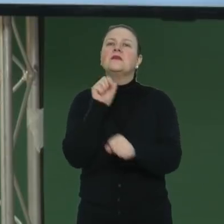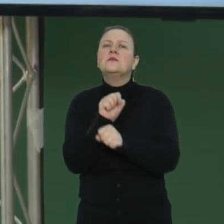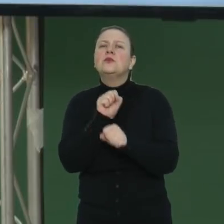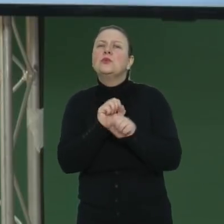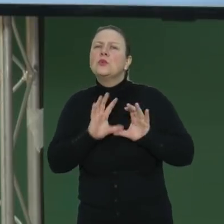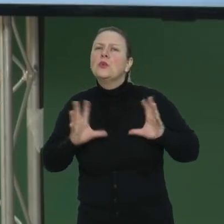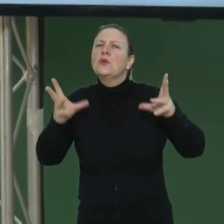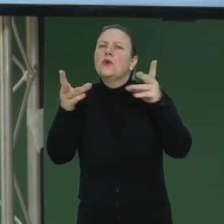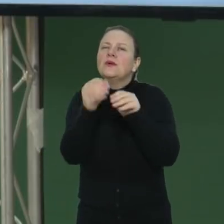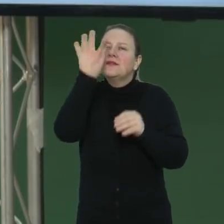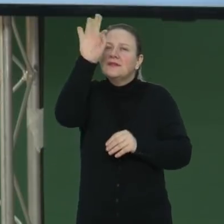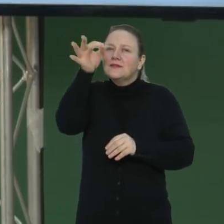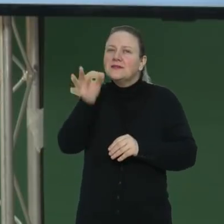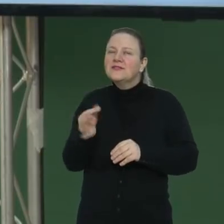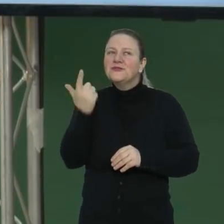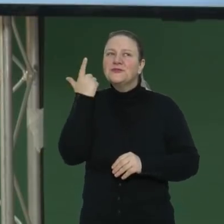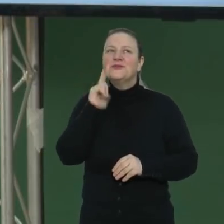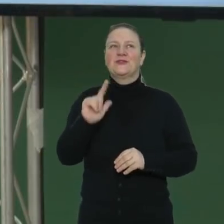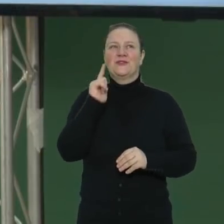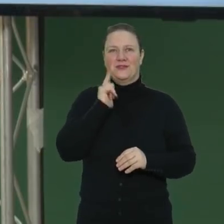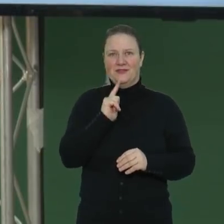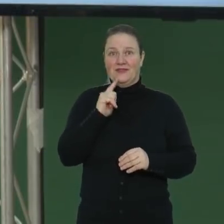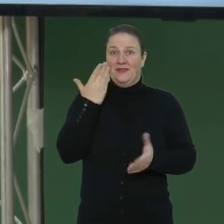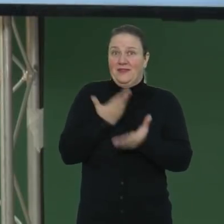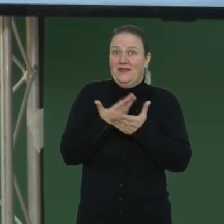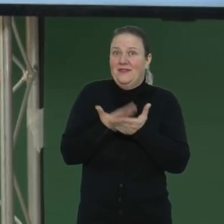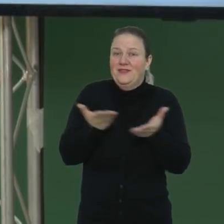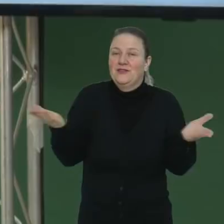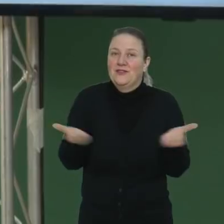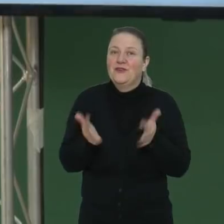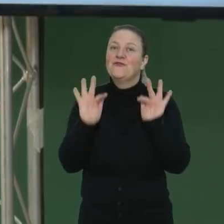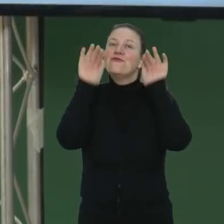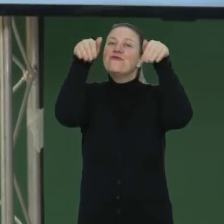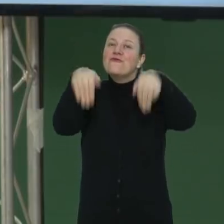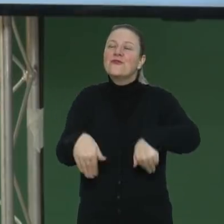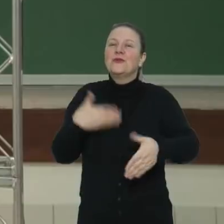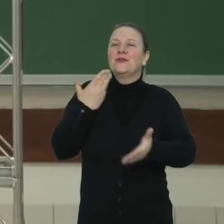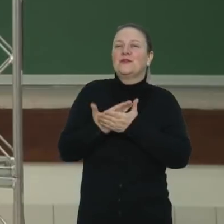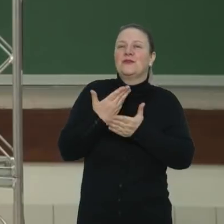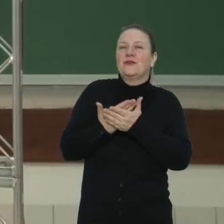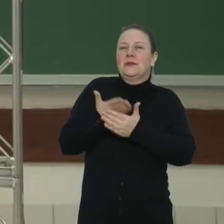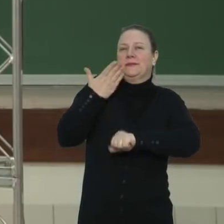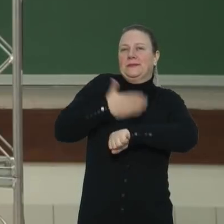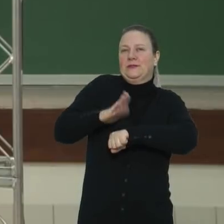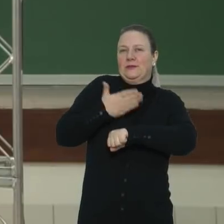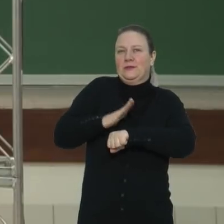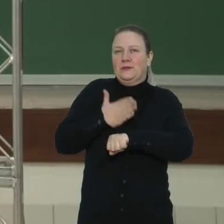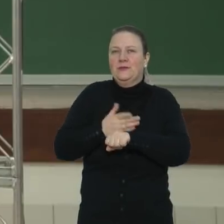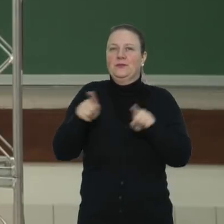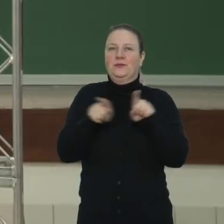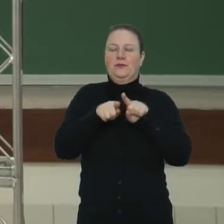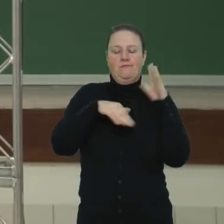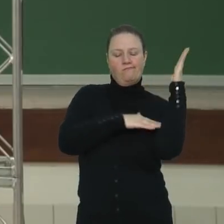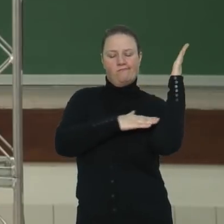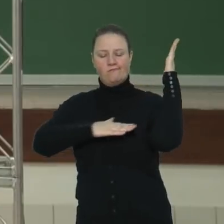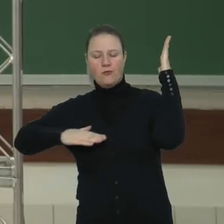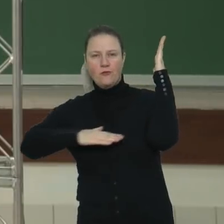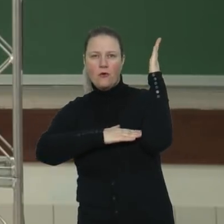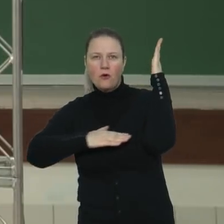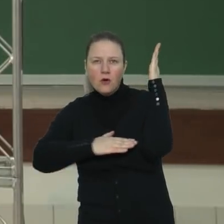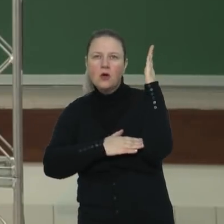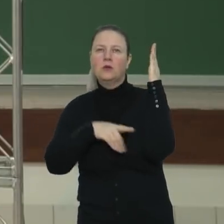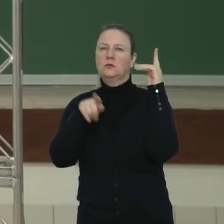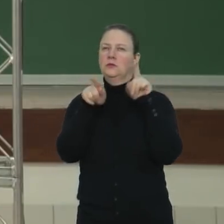tenham acertado e tenham conseguido. Então, a nossa aula de hoje ela chegou ao fim. A gente estudou um pouquinho de aplicação e construção de gráficos, né? Com